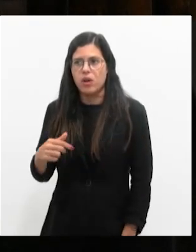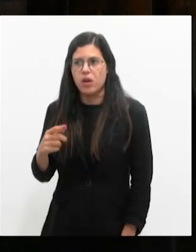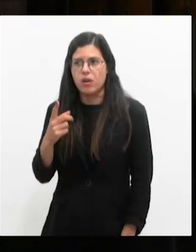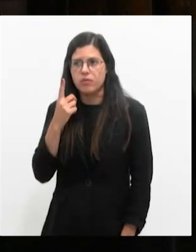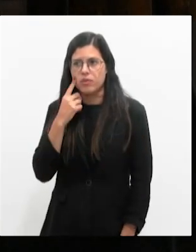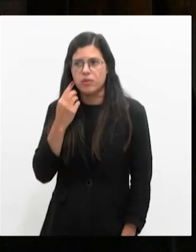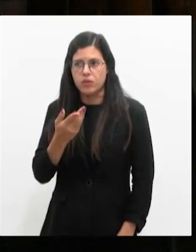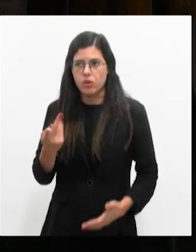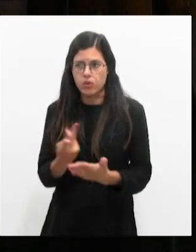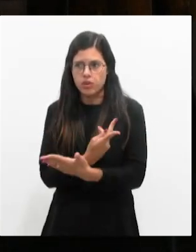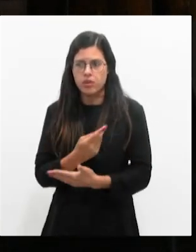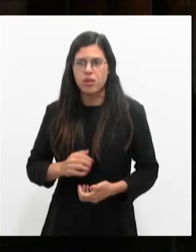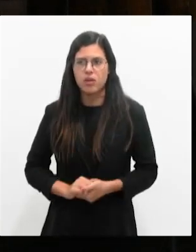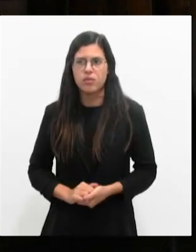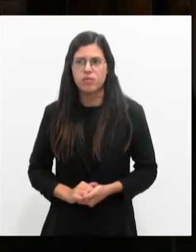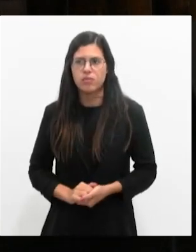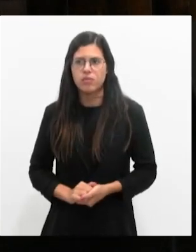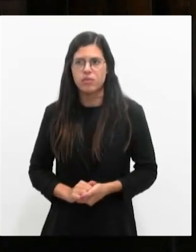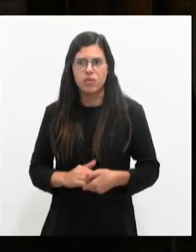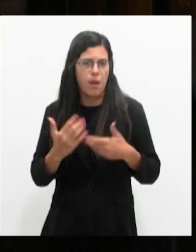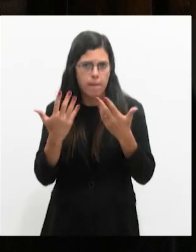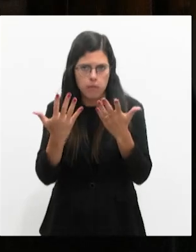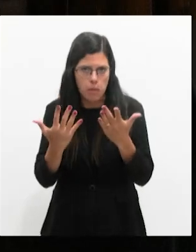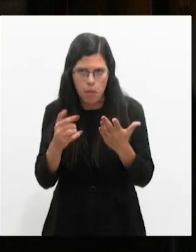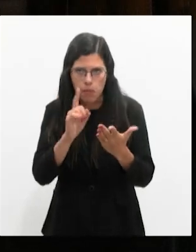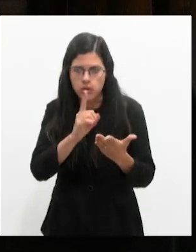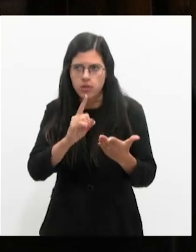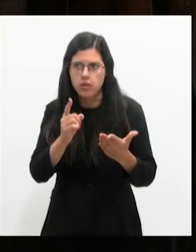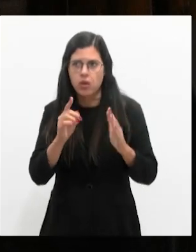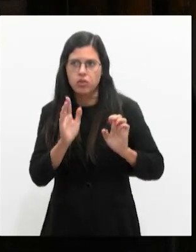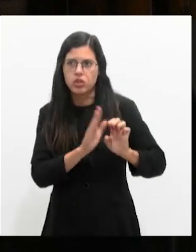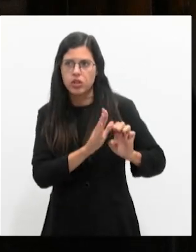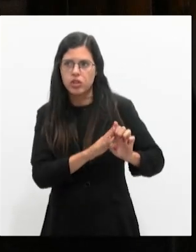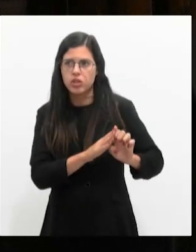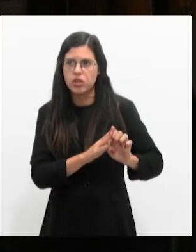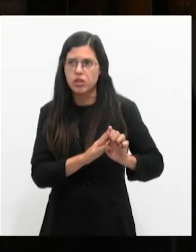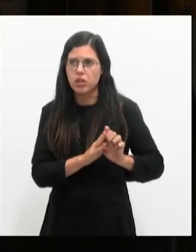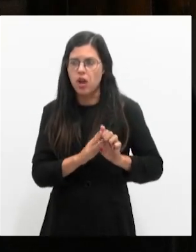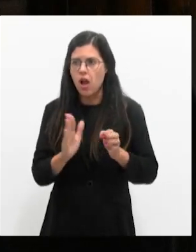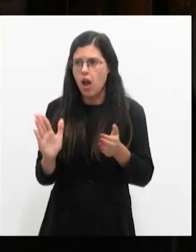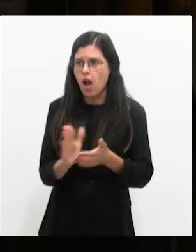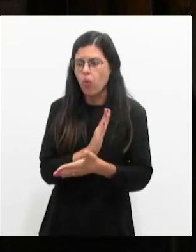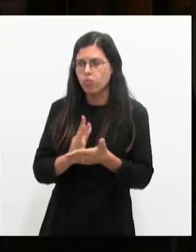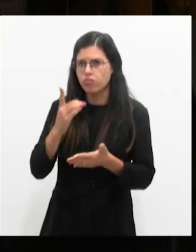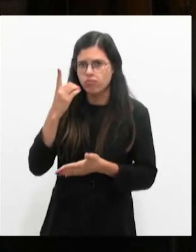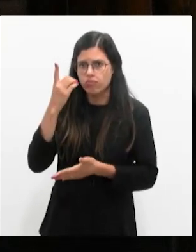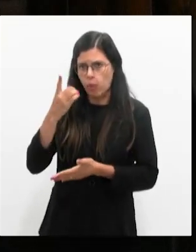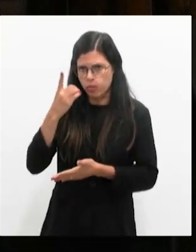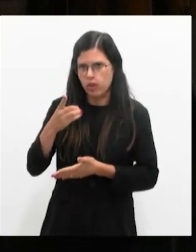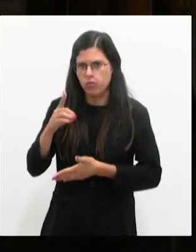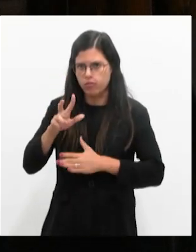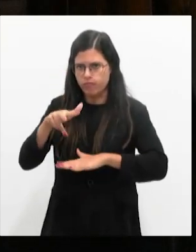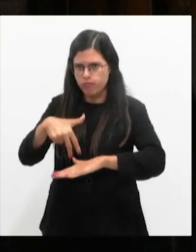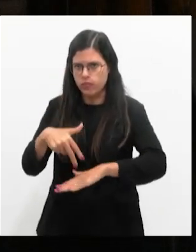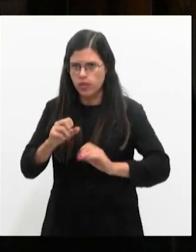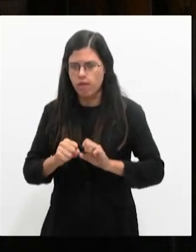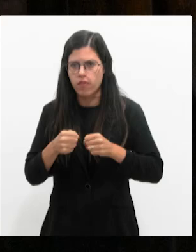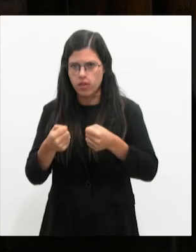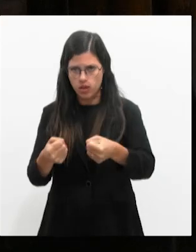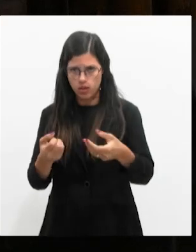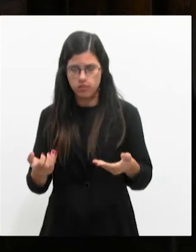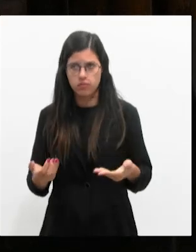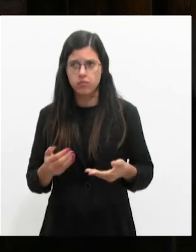aqui. Não vai bater palma não, esquerdista? Será que algum deputado vai vir aqui defender? Já que eles são tão,